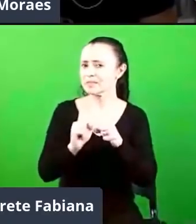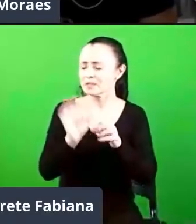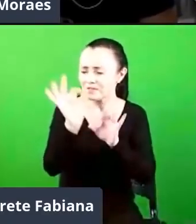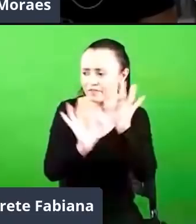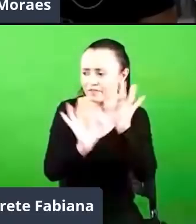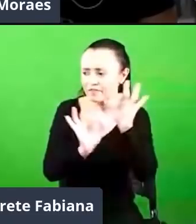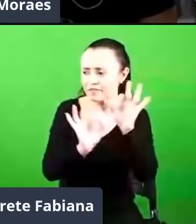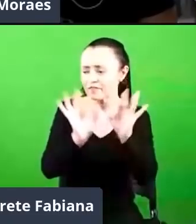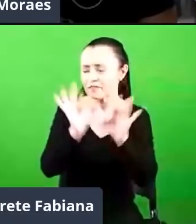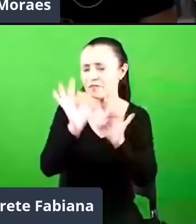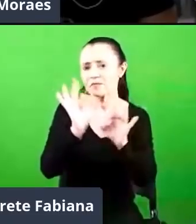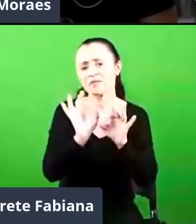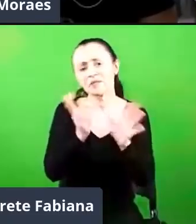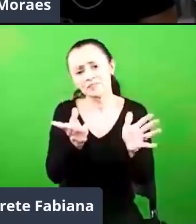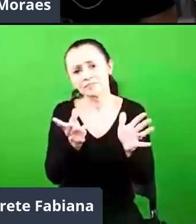eu avalio.